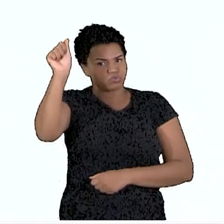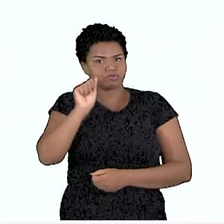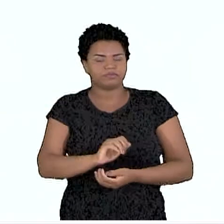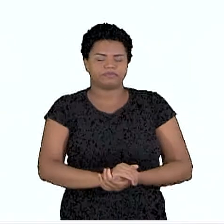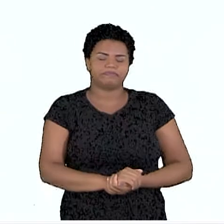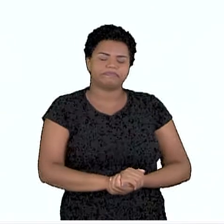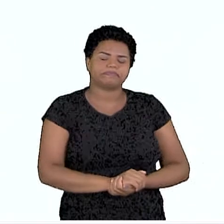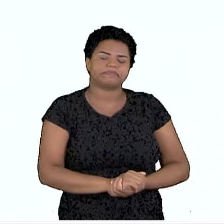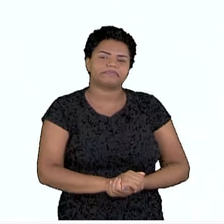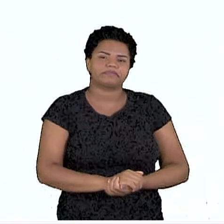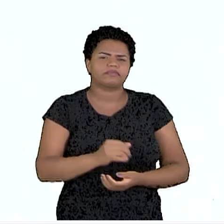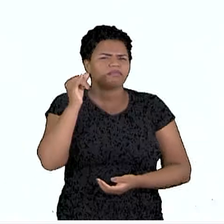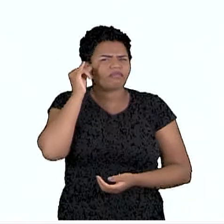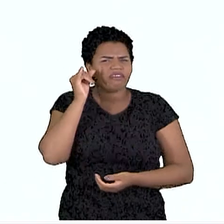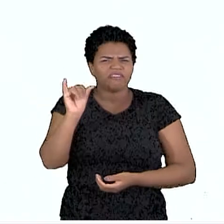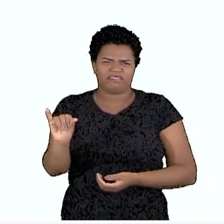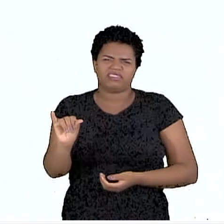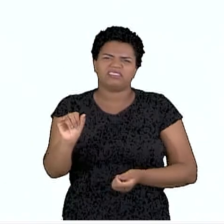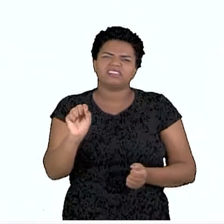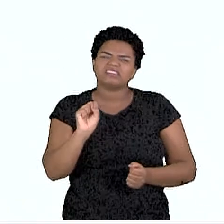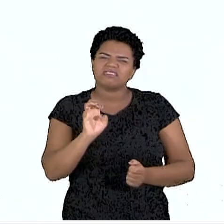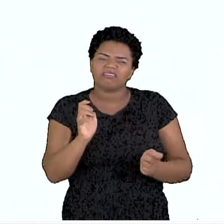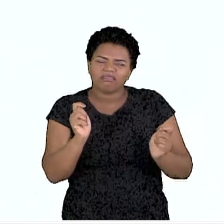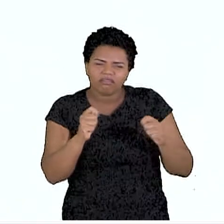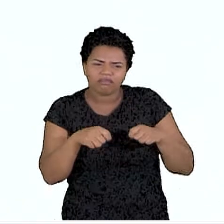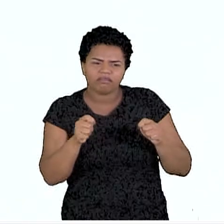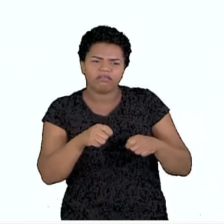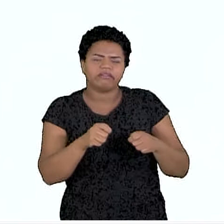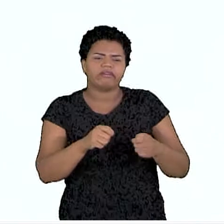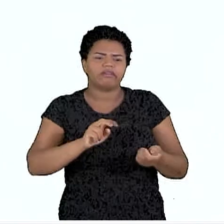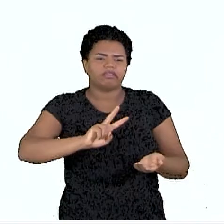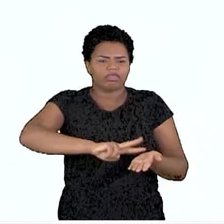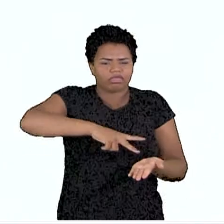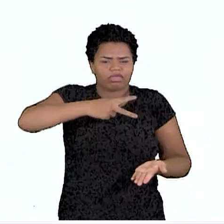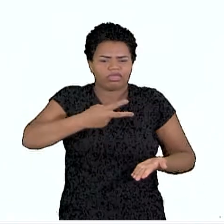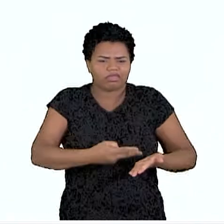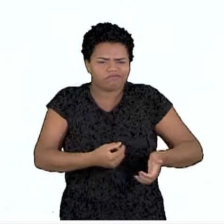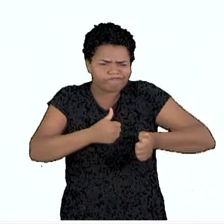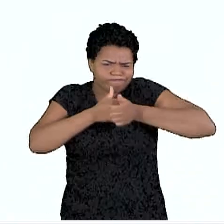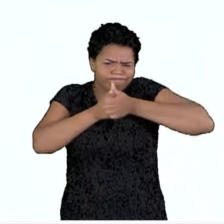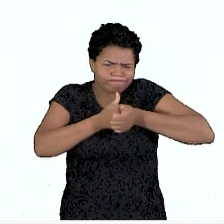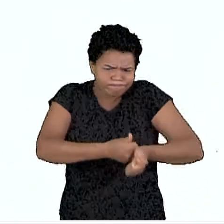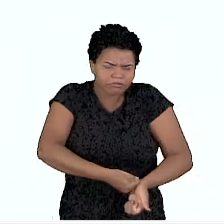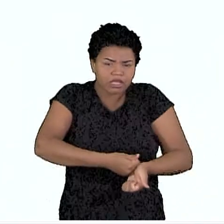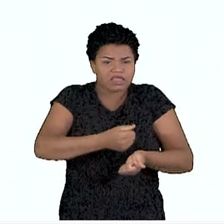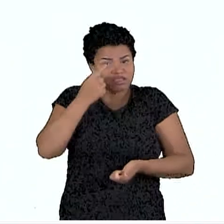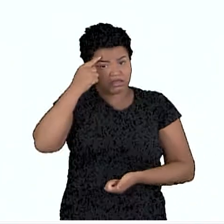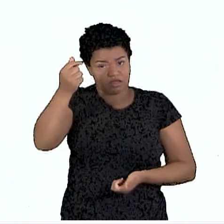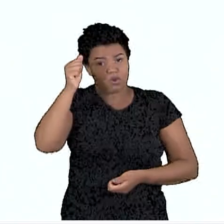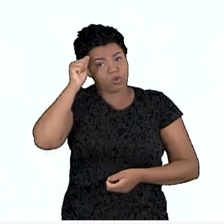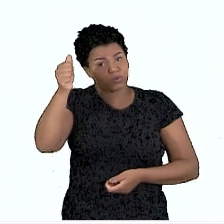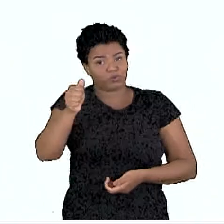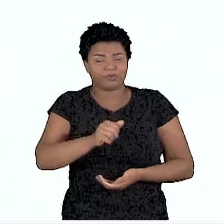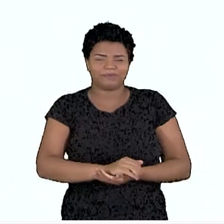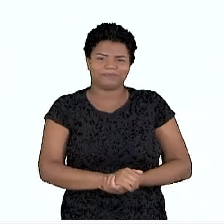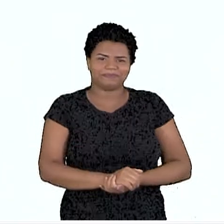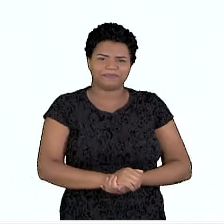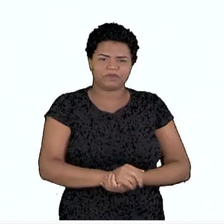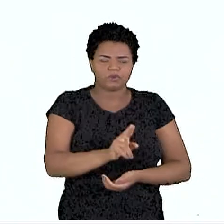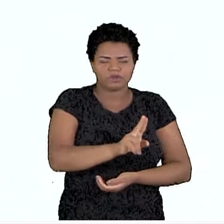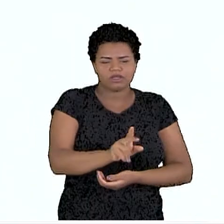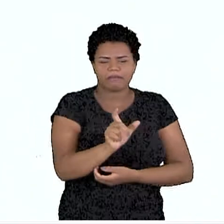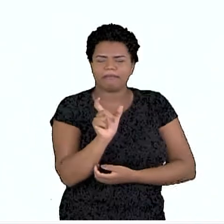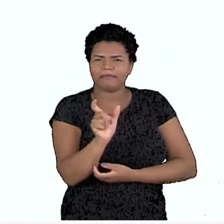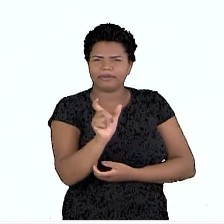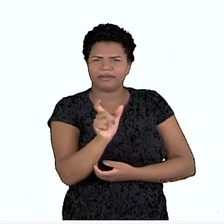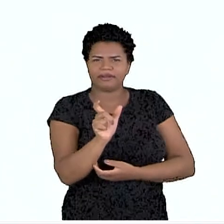Terceiro, evitar, se possível, as transcrições ao pé da letra das ideias do autor, utilizando palavras